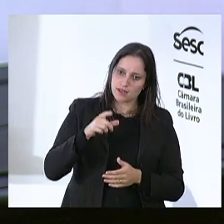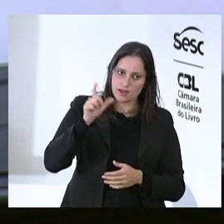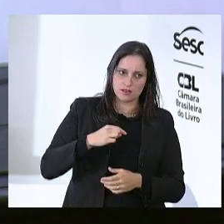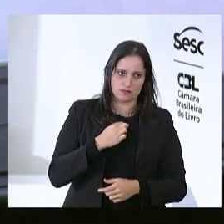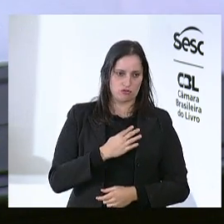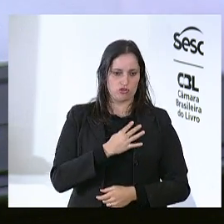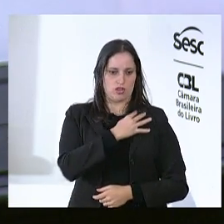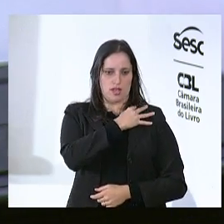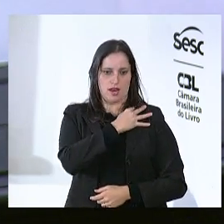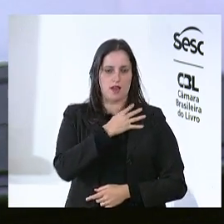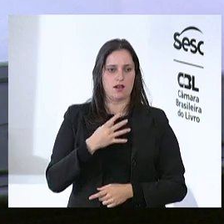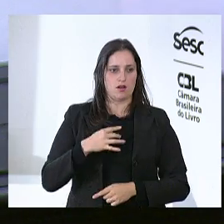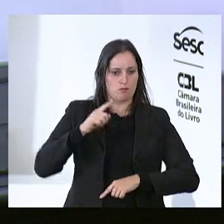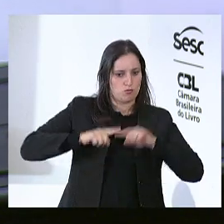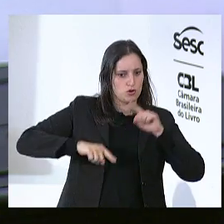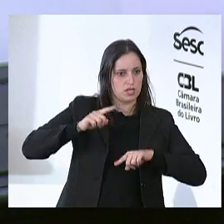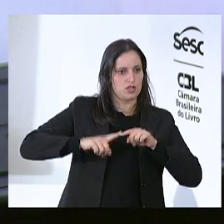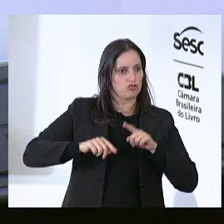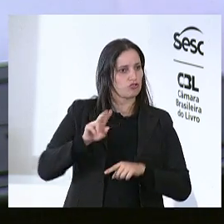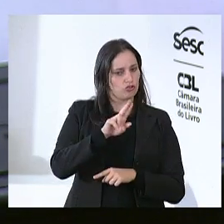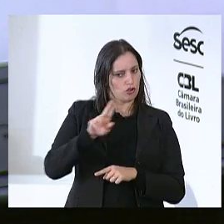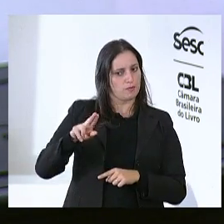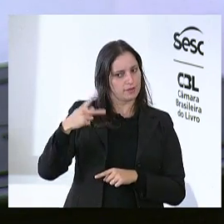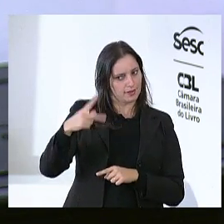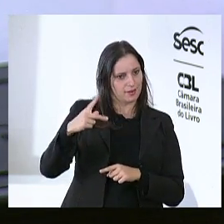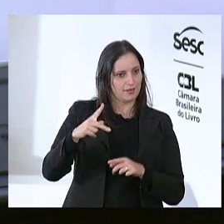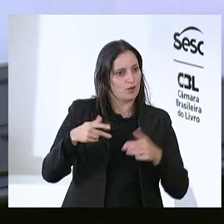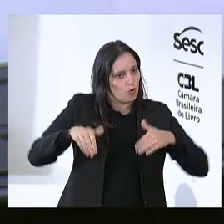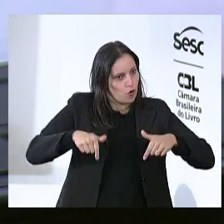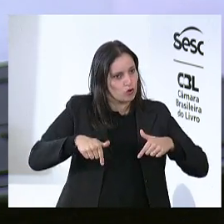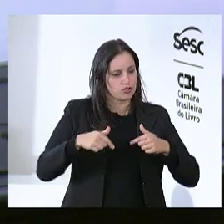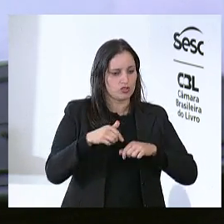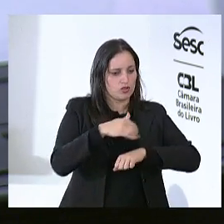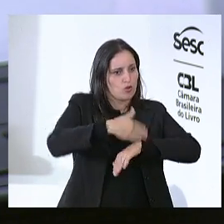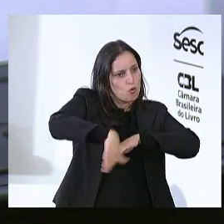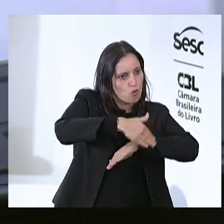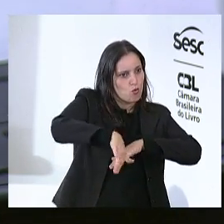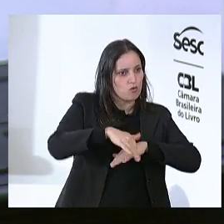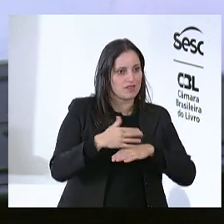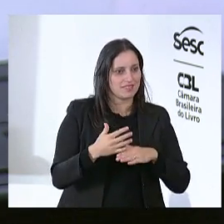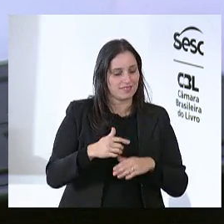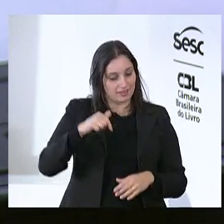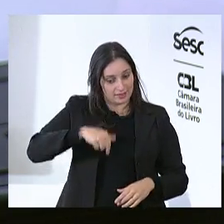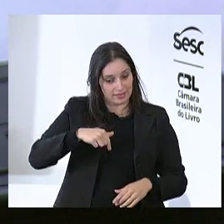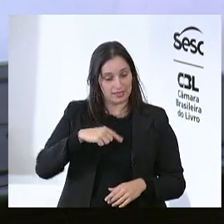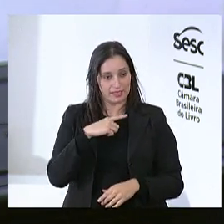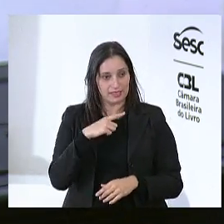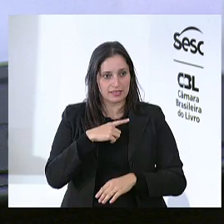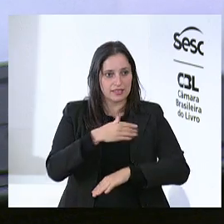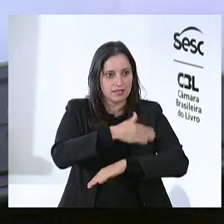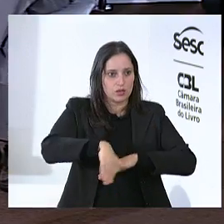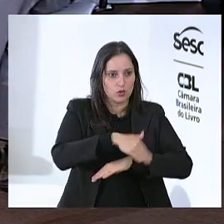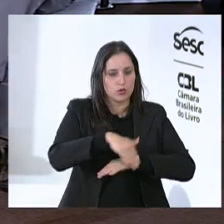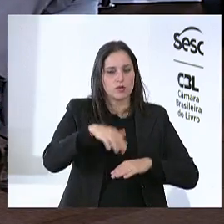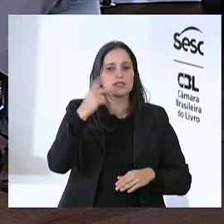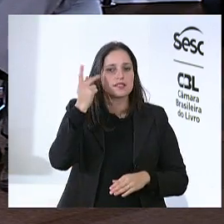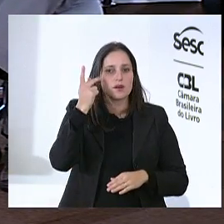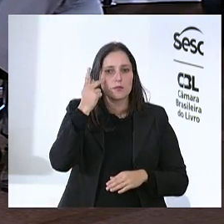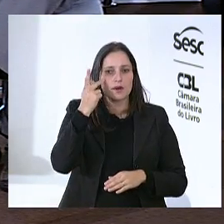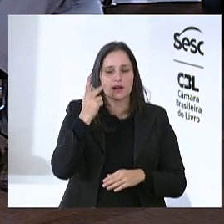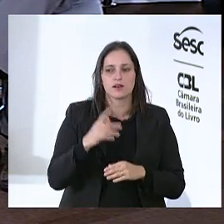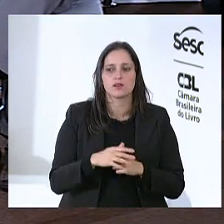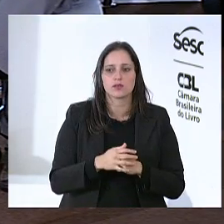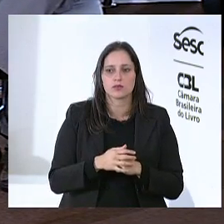generais... políticos, enfim, né? Tem uma rua em São Paulo, Henning Bollingsen, né? E